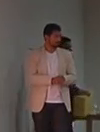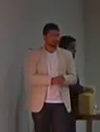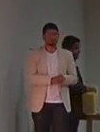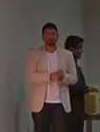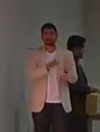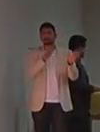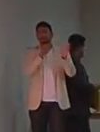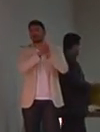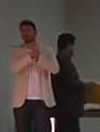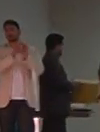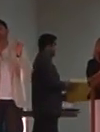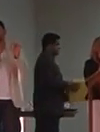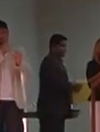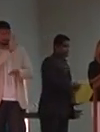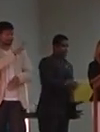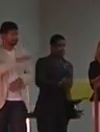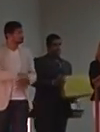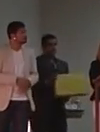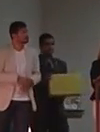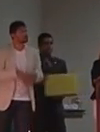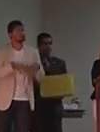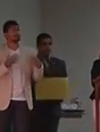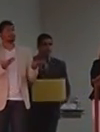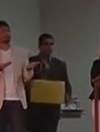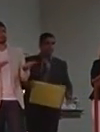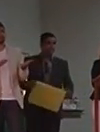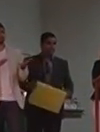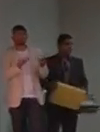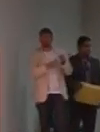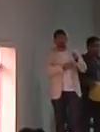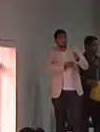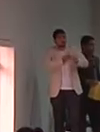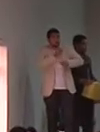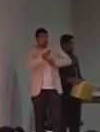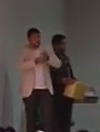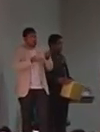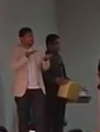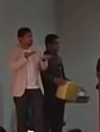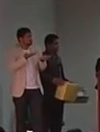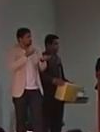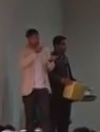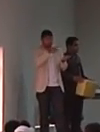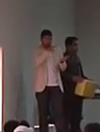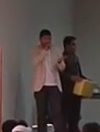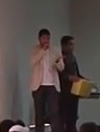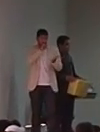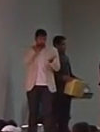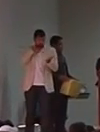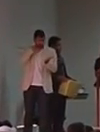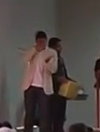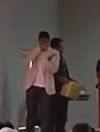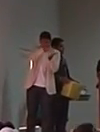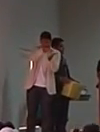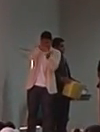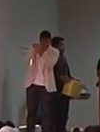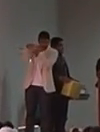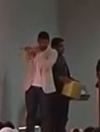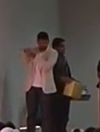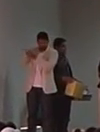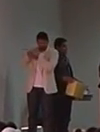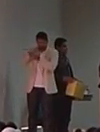A pergunta é: quais medidas serão tomadas para os campi